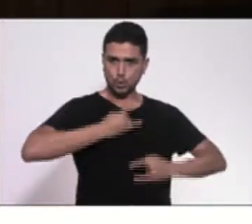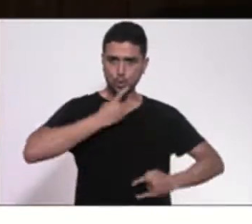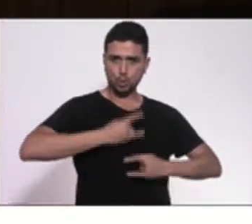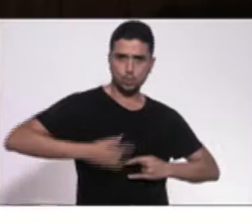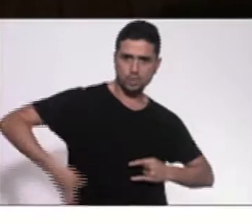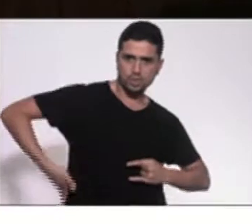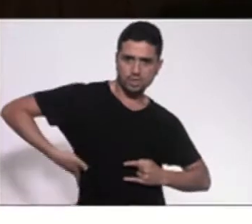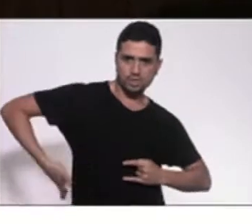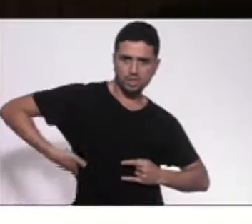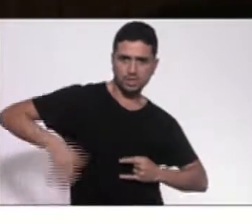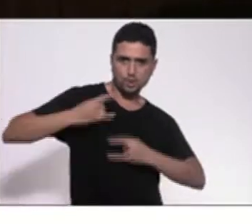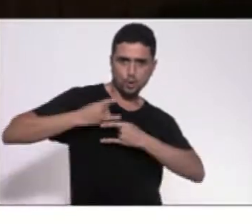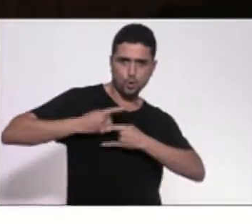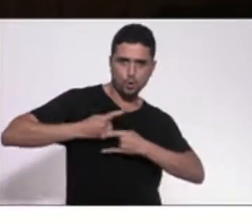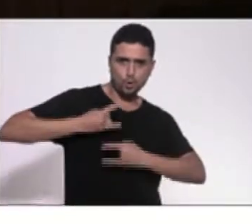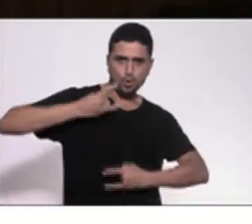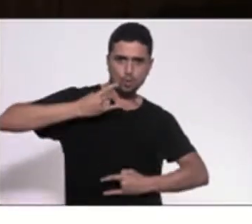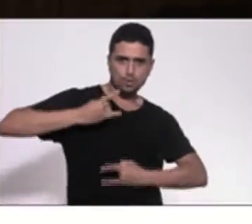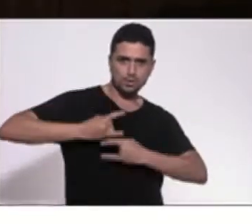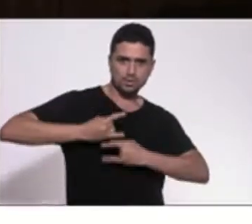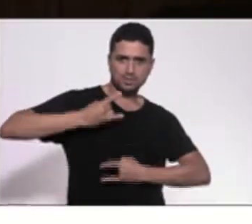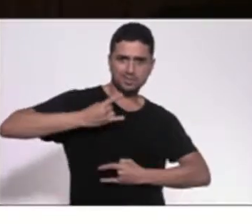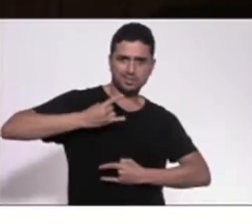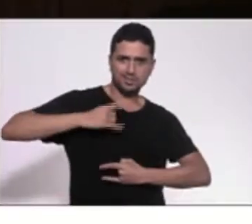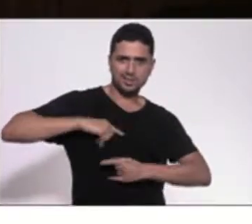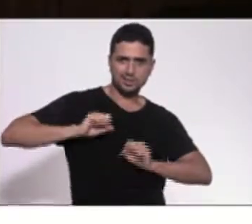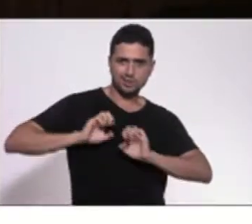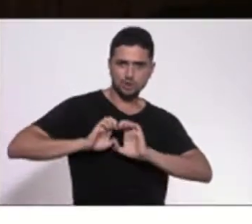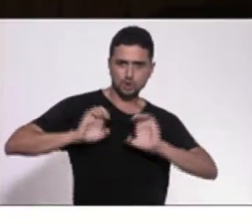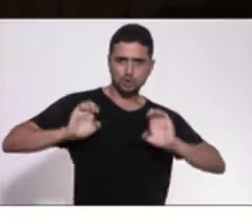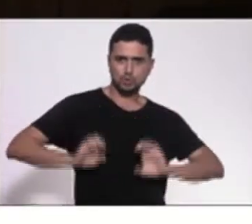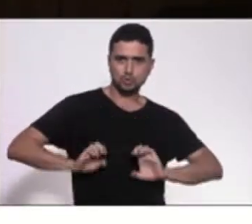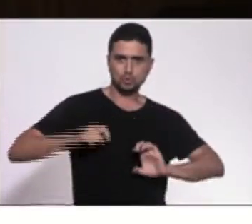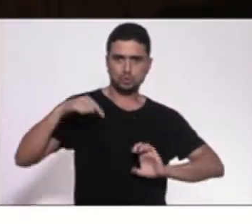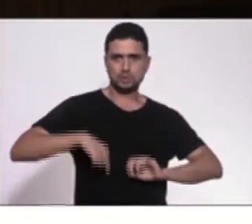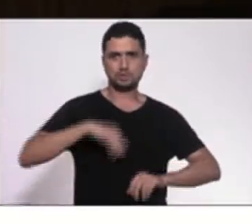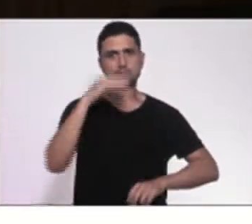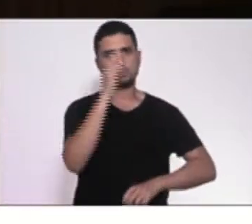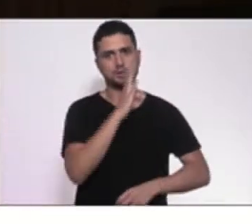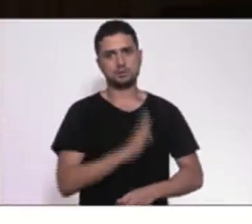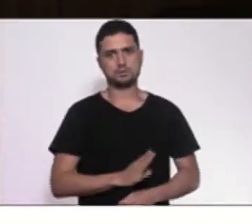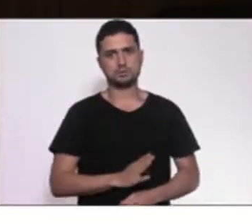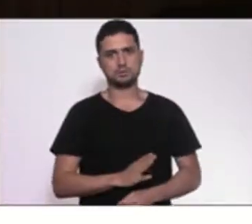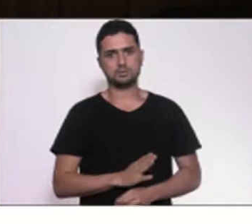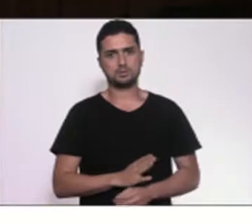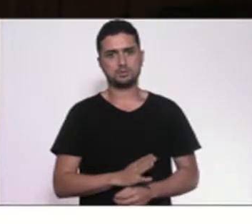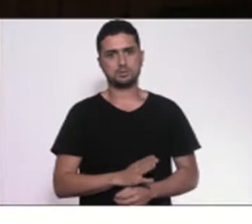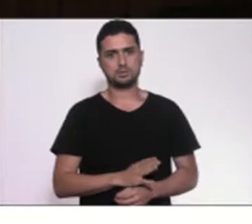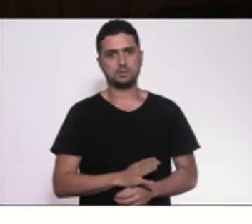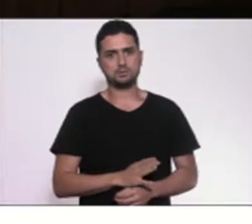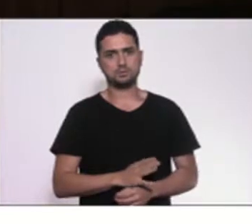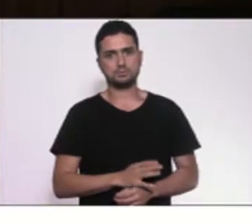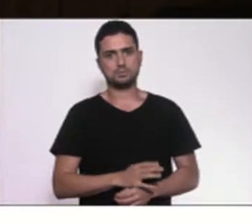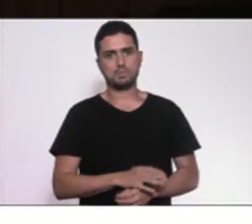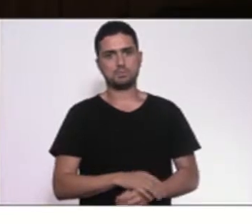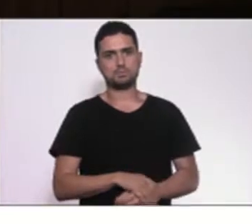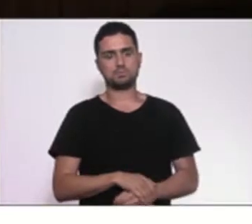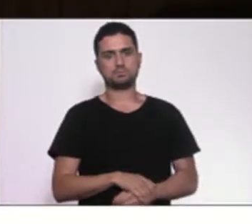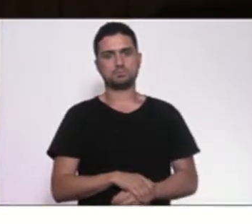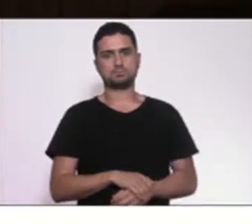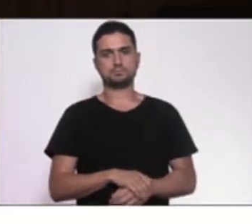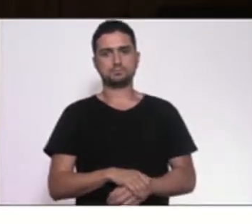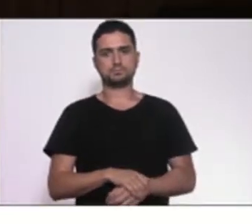É a coluna que construiu o arcabouço desse